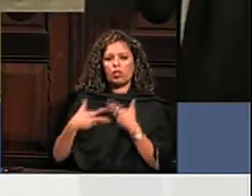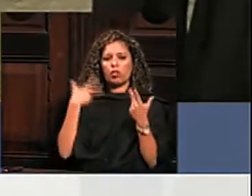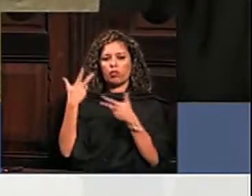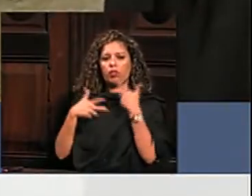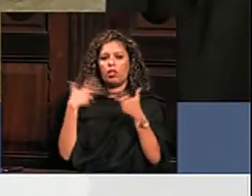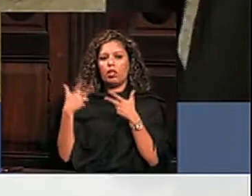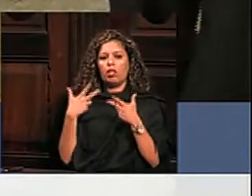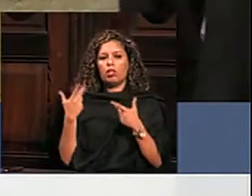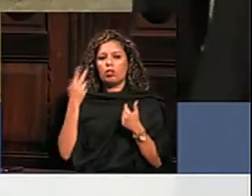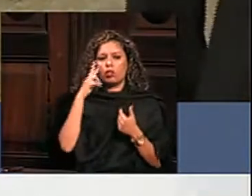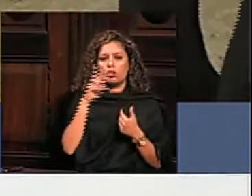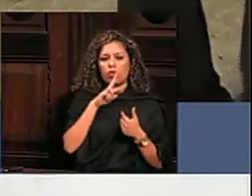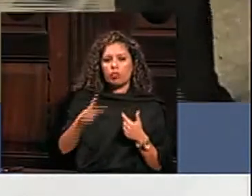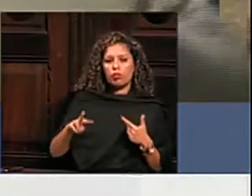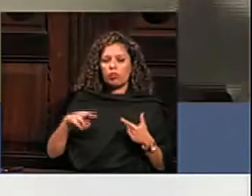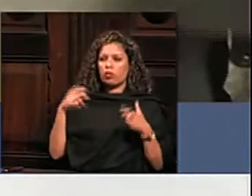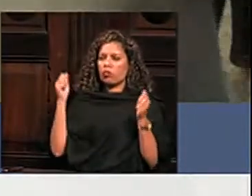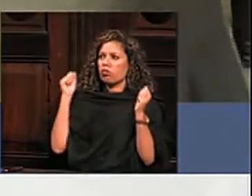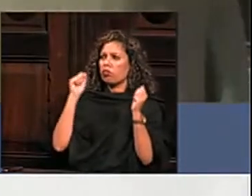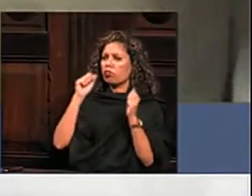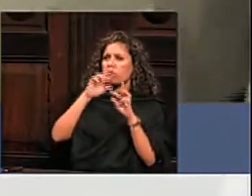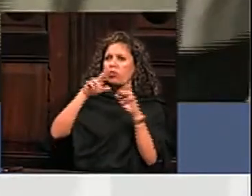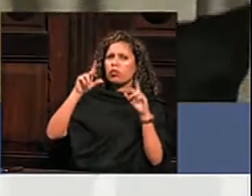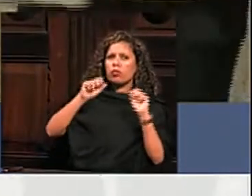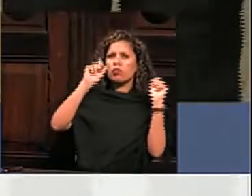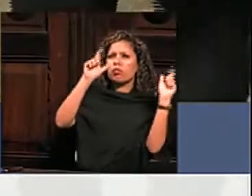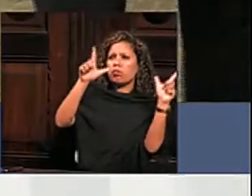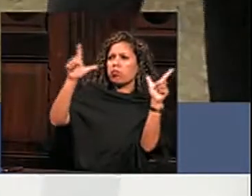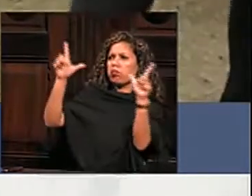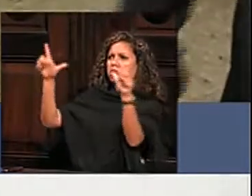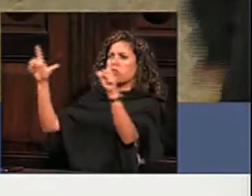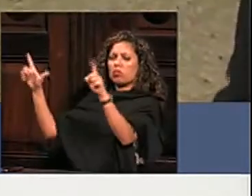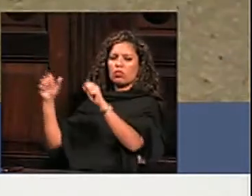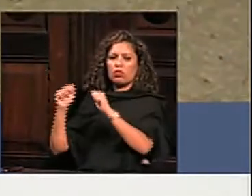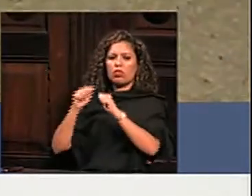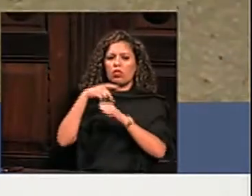dizer que eu vejo ali vários cartazes que dizem que se